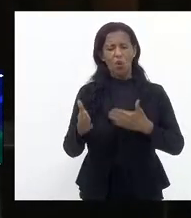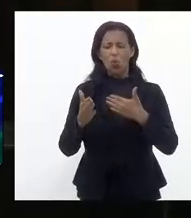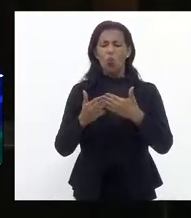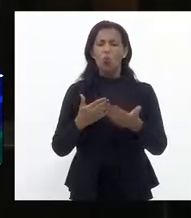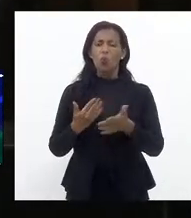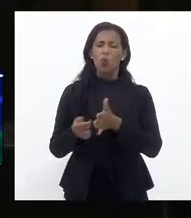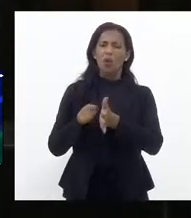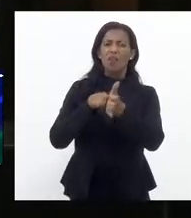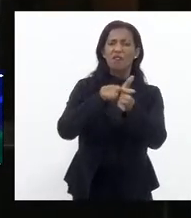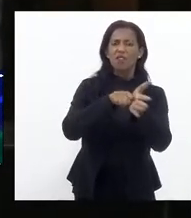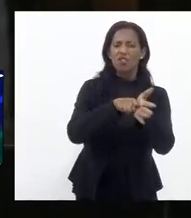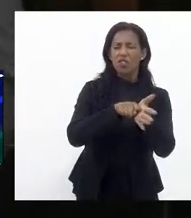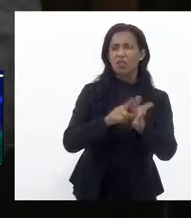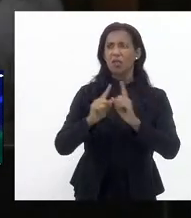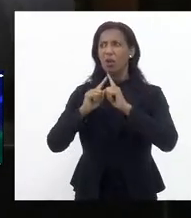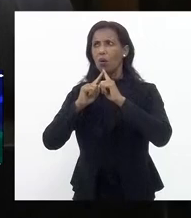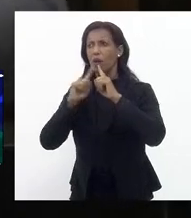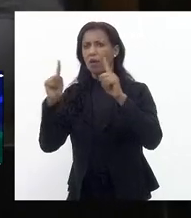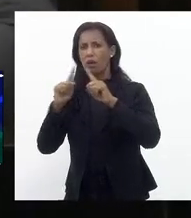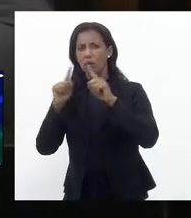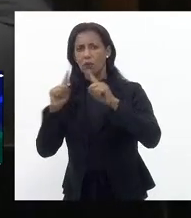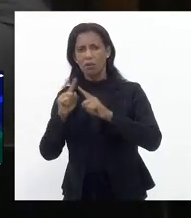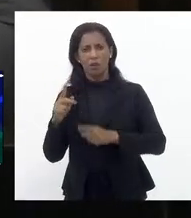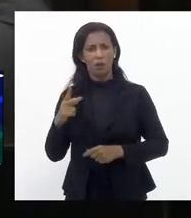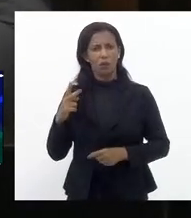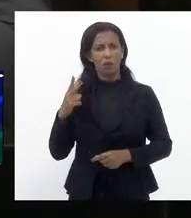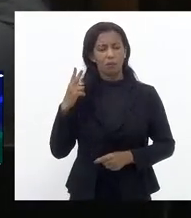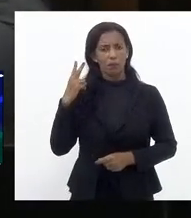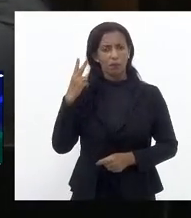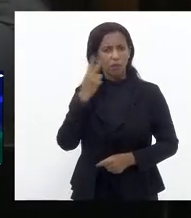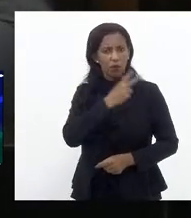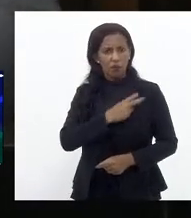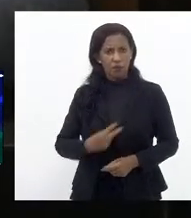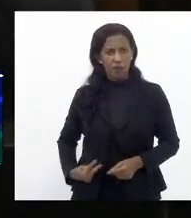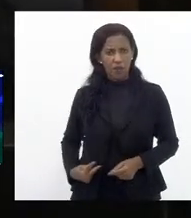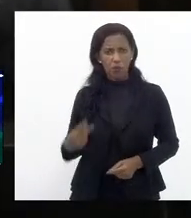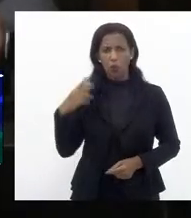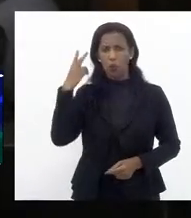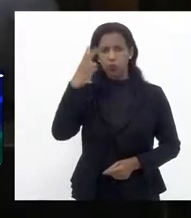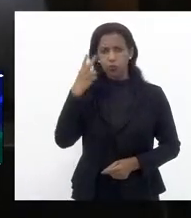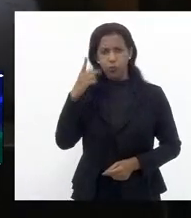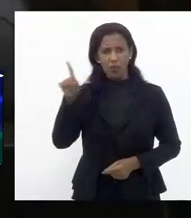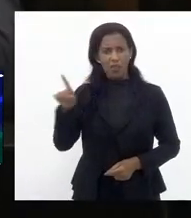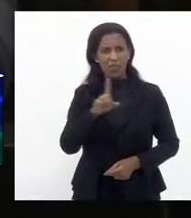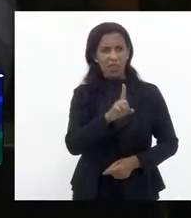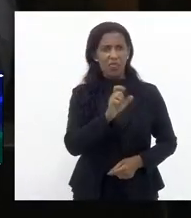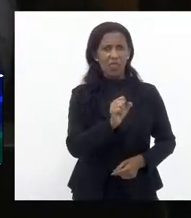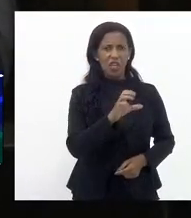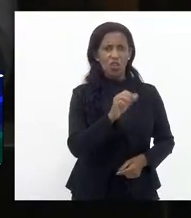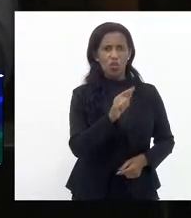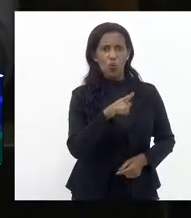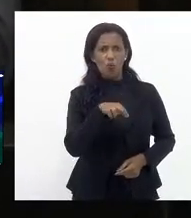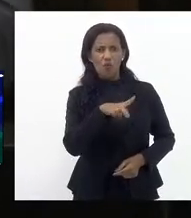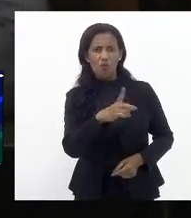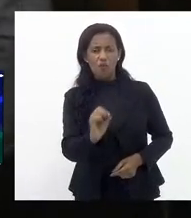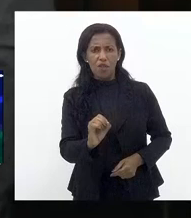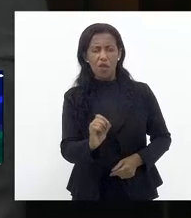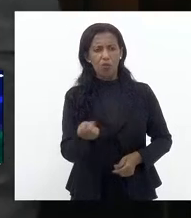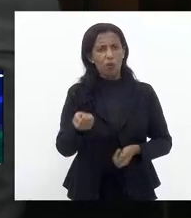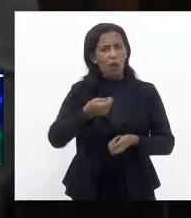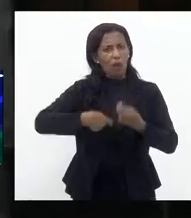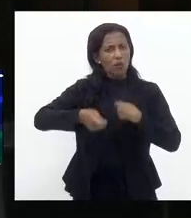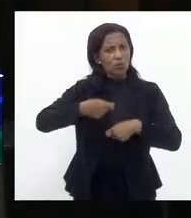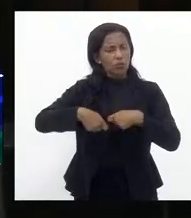investigação, denúncia, feitas pelo vereador, desse desgoverno que